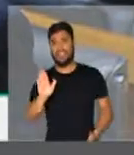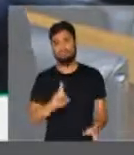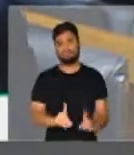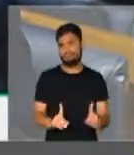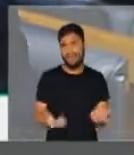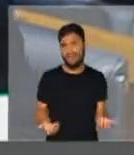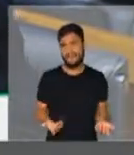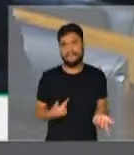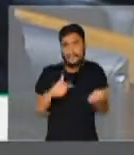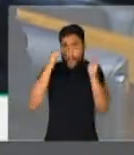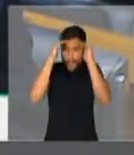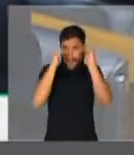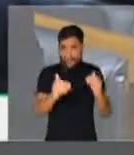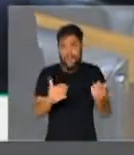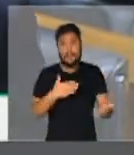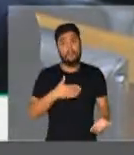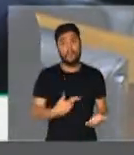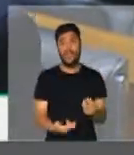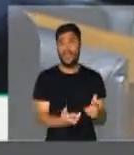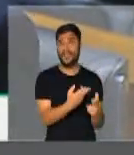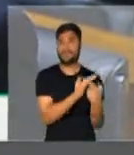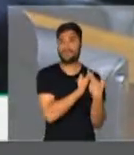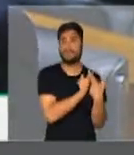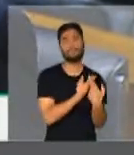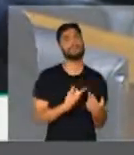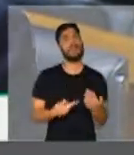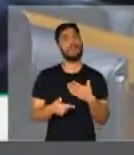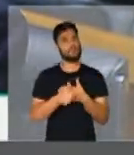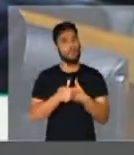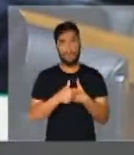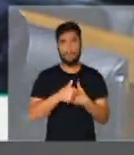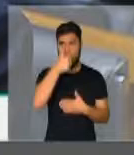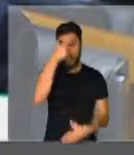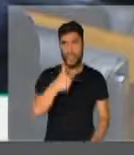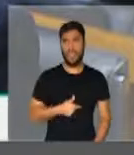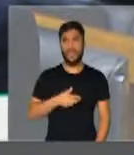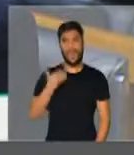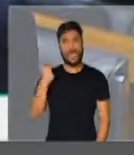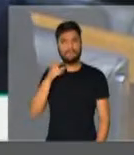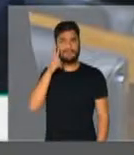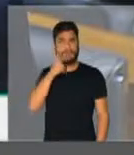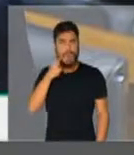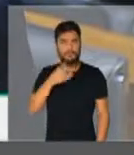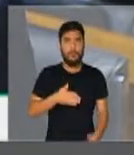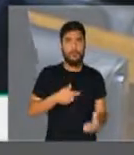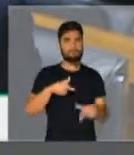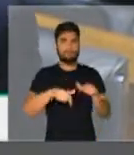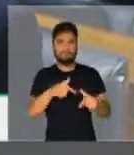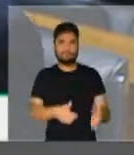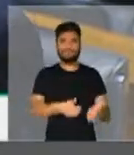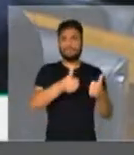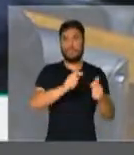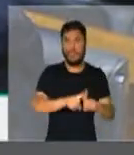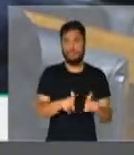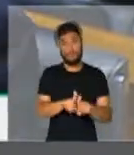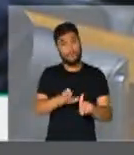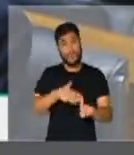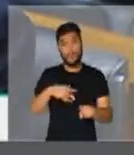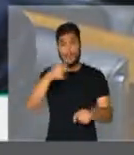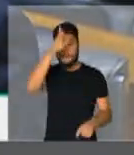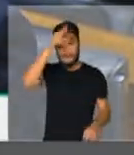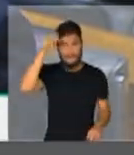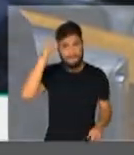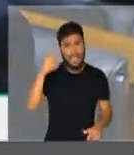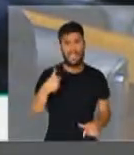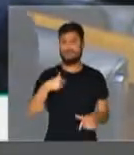A minha responsabilidade, a minha parte, sempre fiz. Quando vereador, procurei ser o melhor vereador. Quando prefeito, procurei